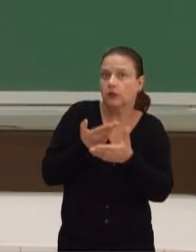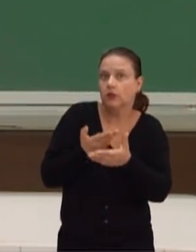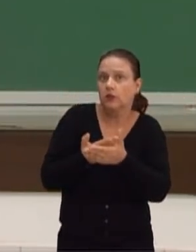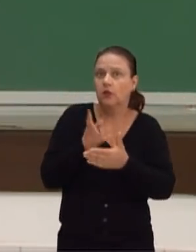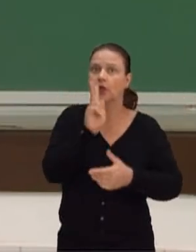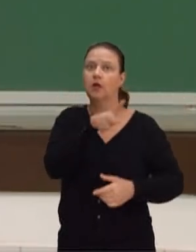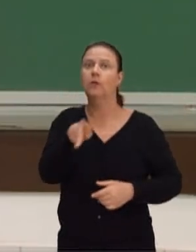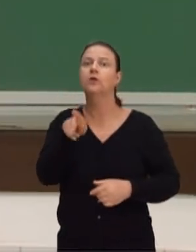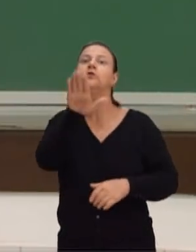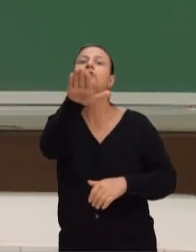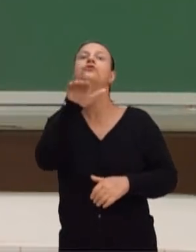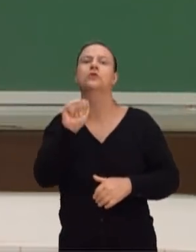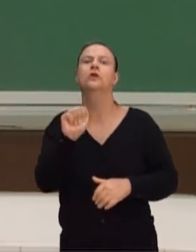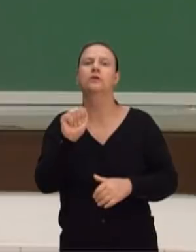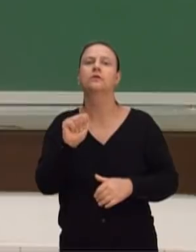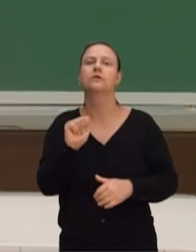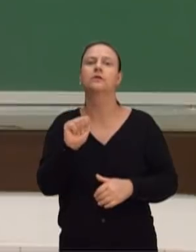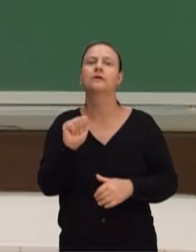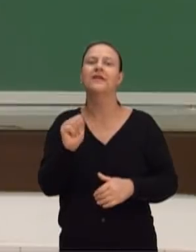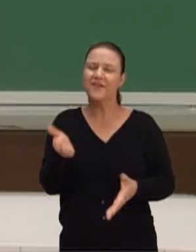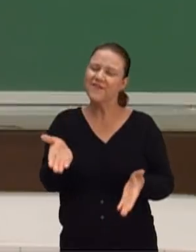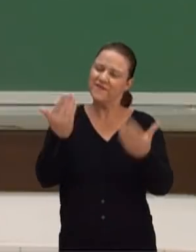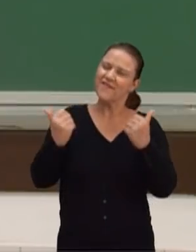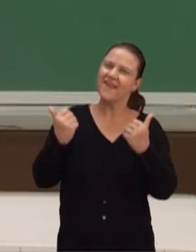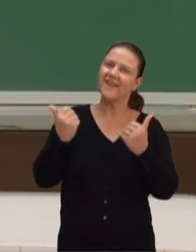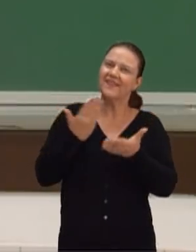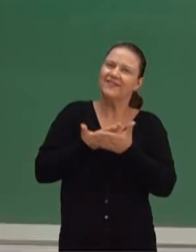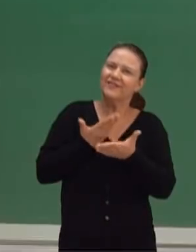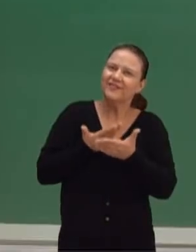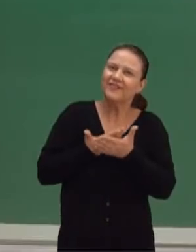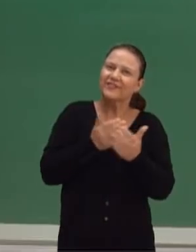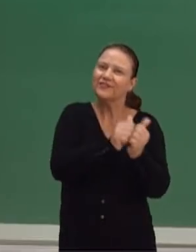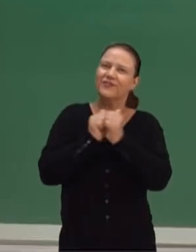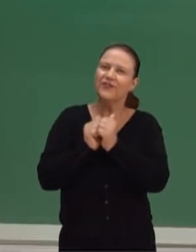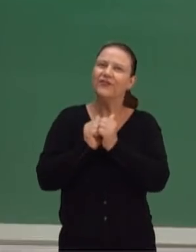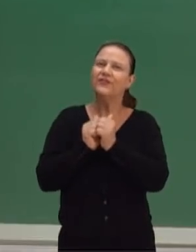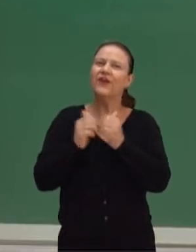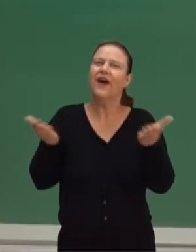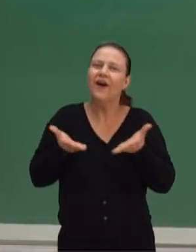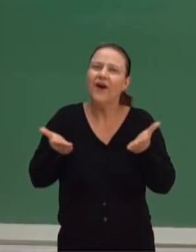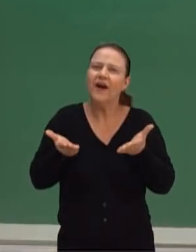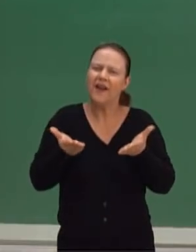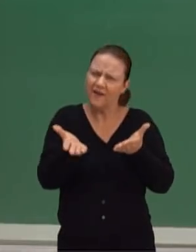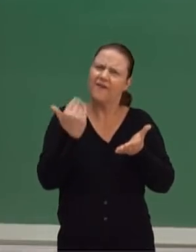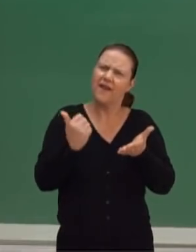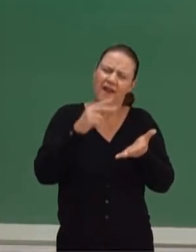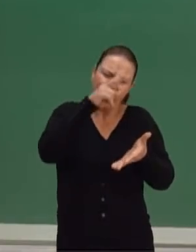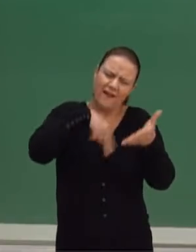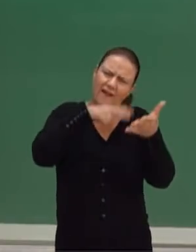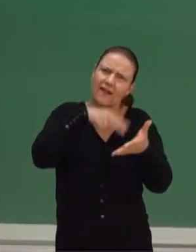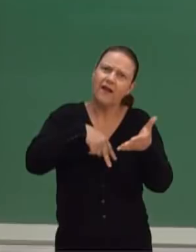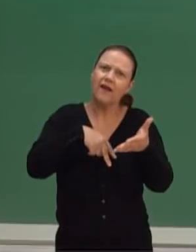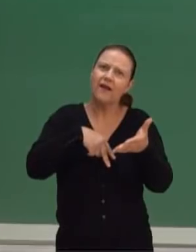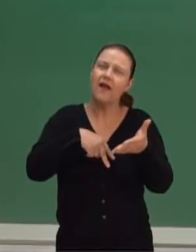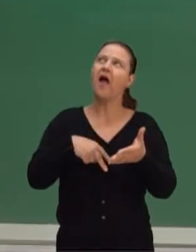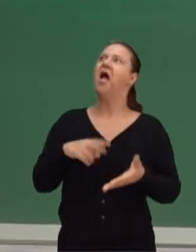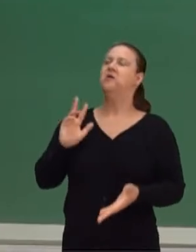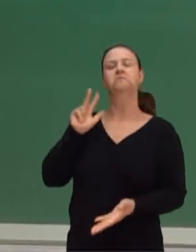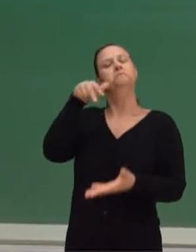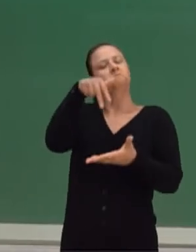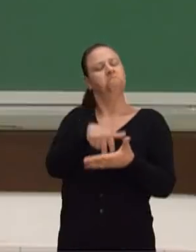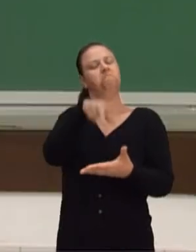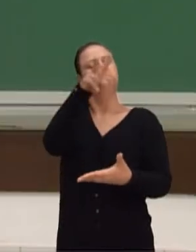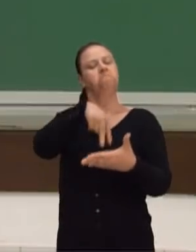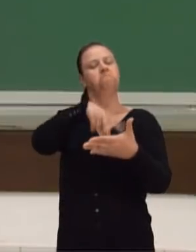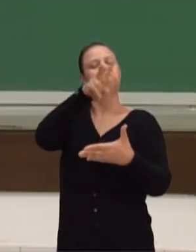leitura, se entregue naquela leitura, para você conhecer, para você melhorar e para você crescer como estudante.